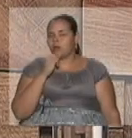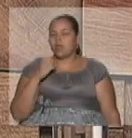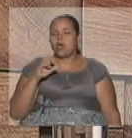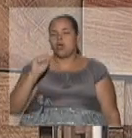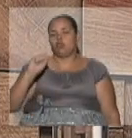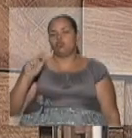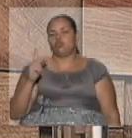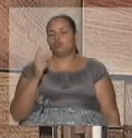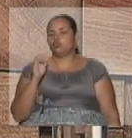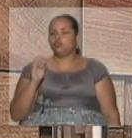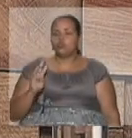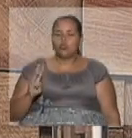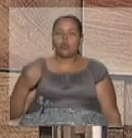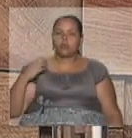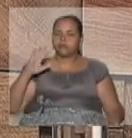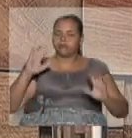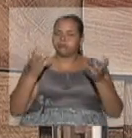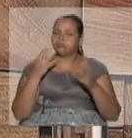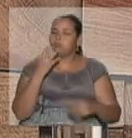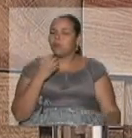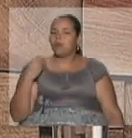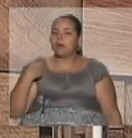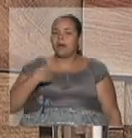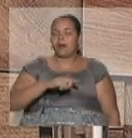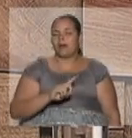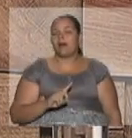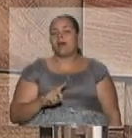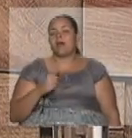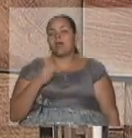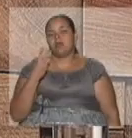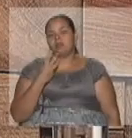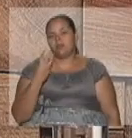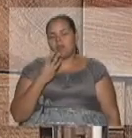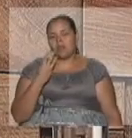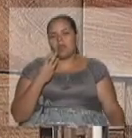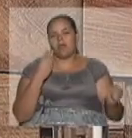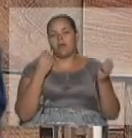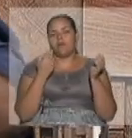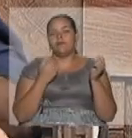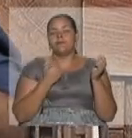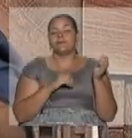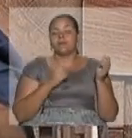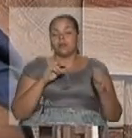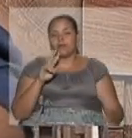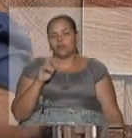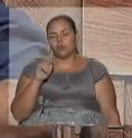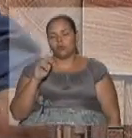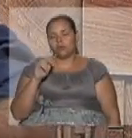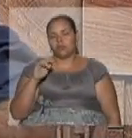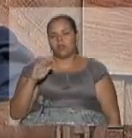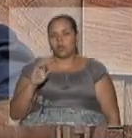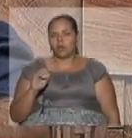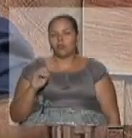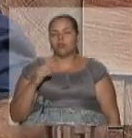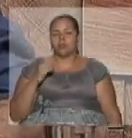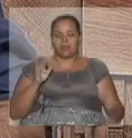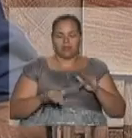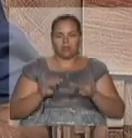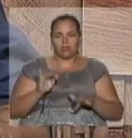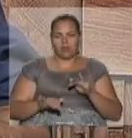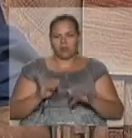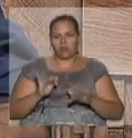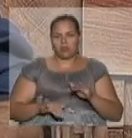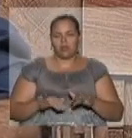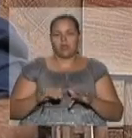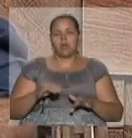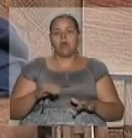show. Então, o show cantando as canções do Roberto eram com 3 violoncelos, um teclado simulando os violinos,